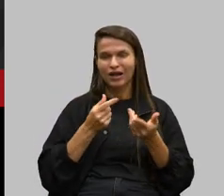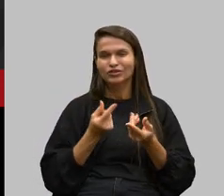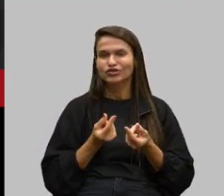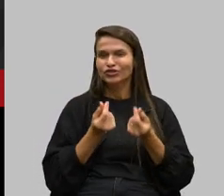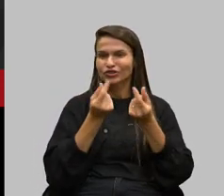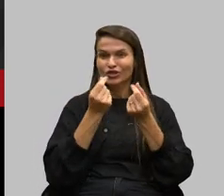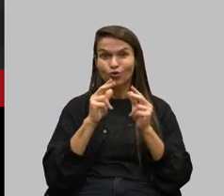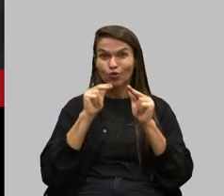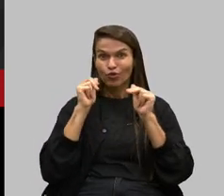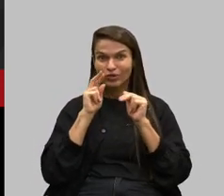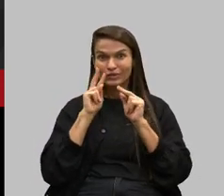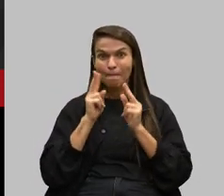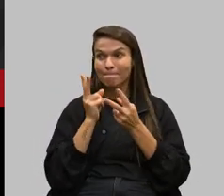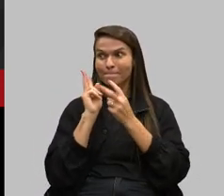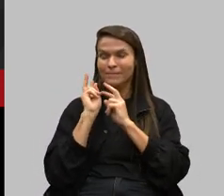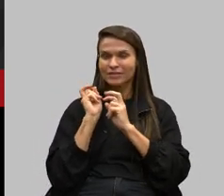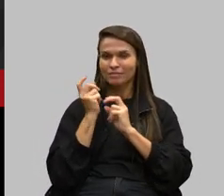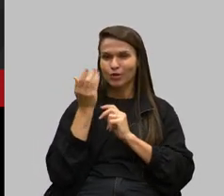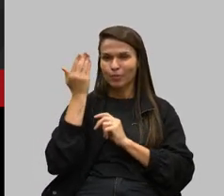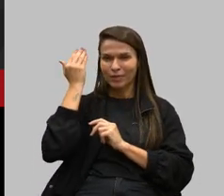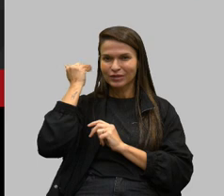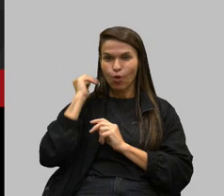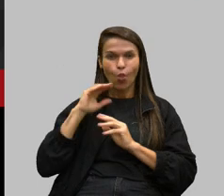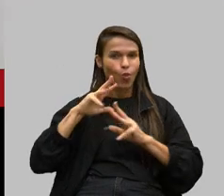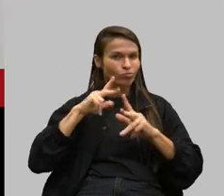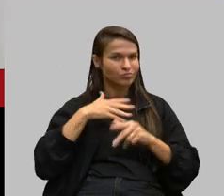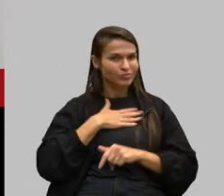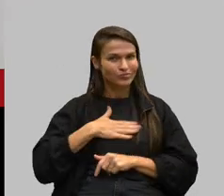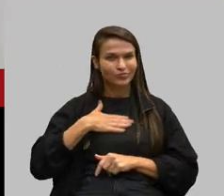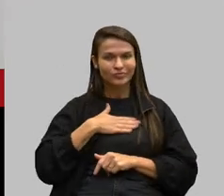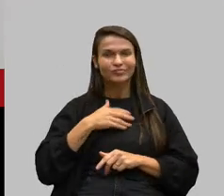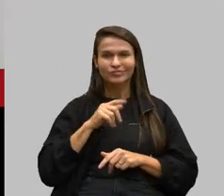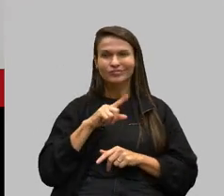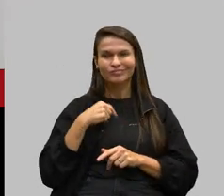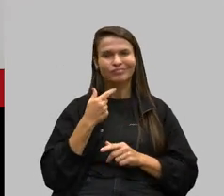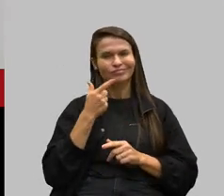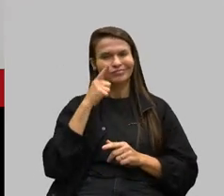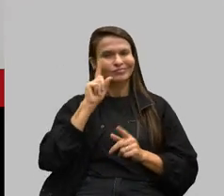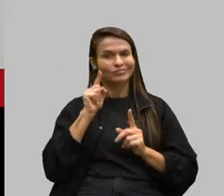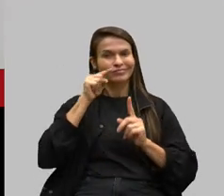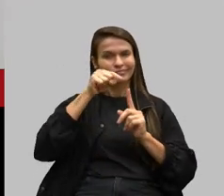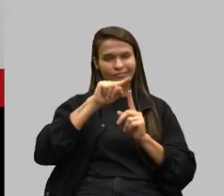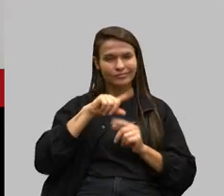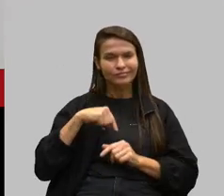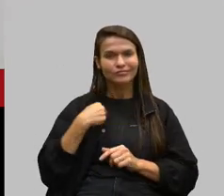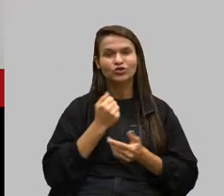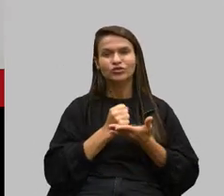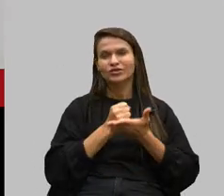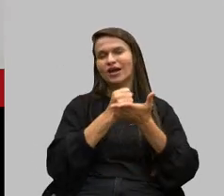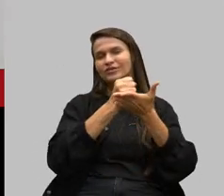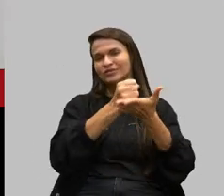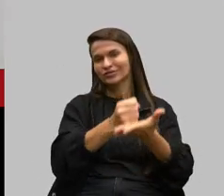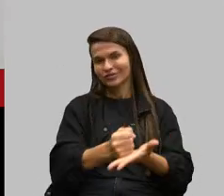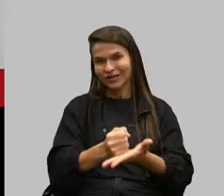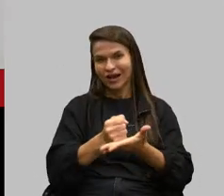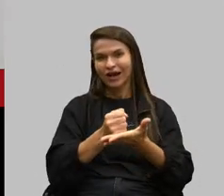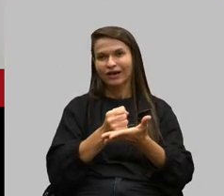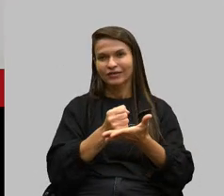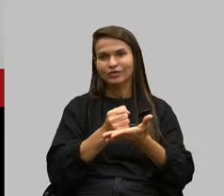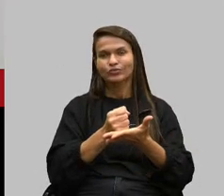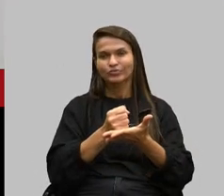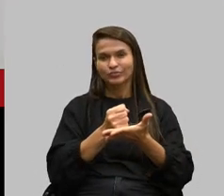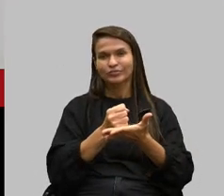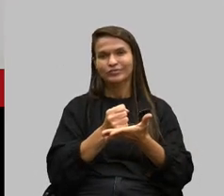todo mundo ficou muito satisfeito e a gente também porque cumpriu esse objetivo nosso né de ajudar eh